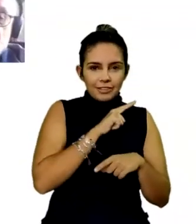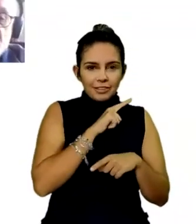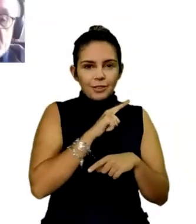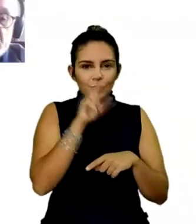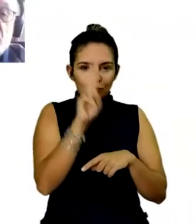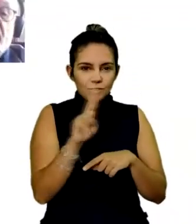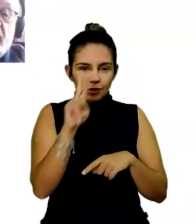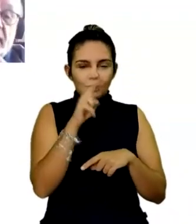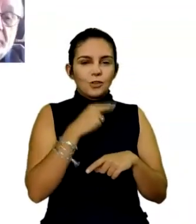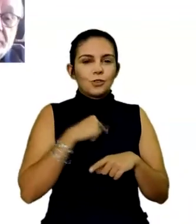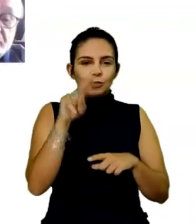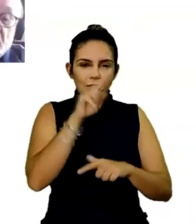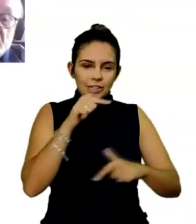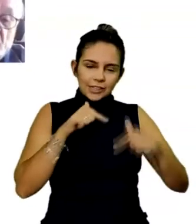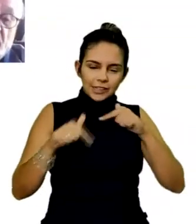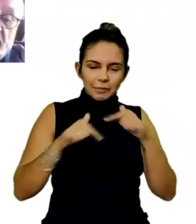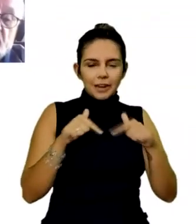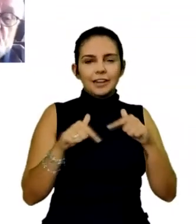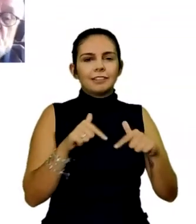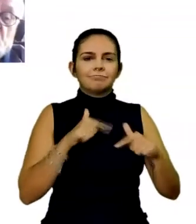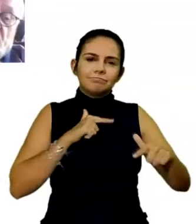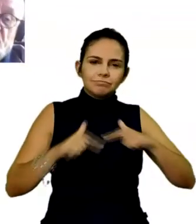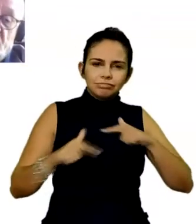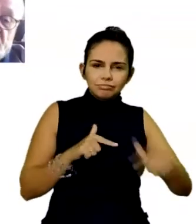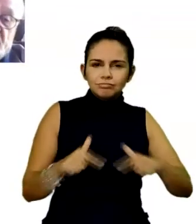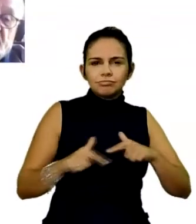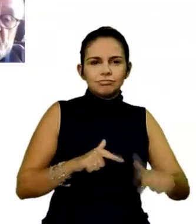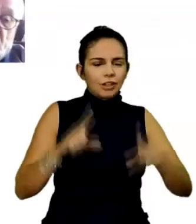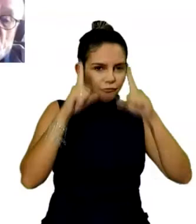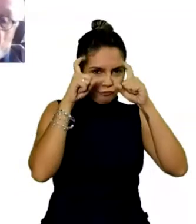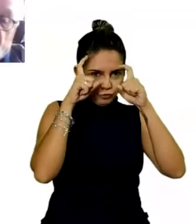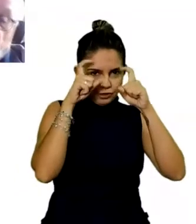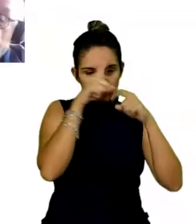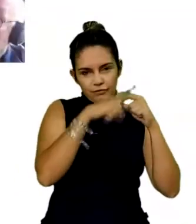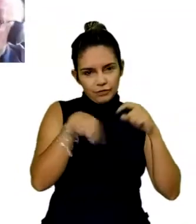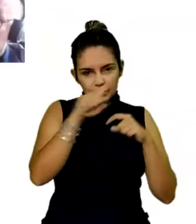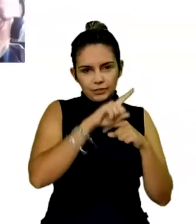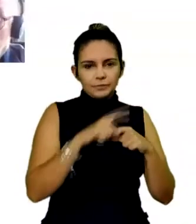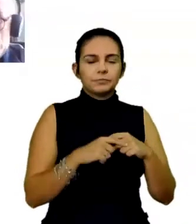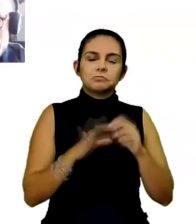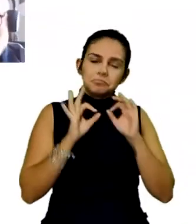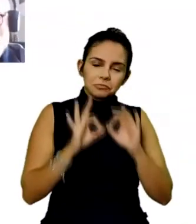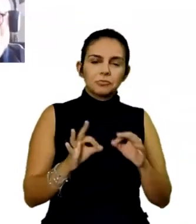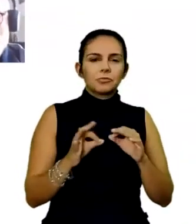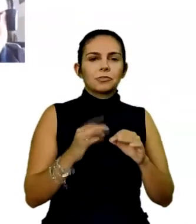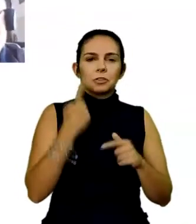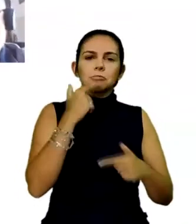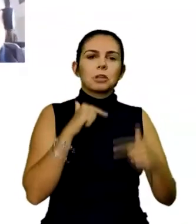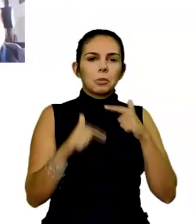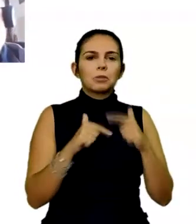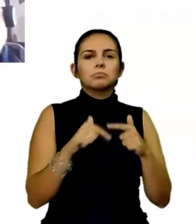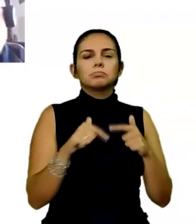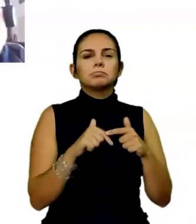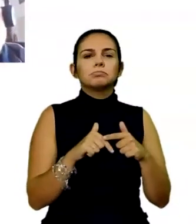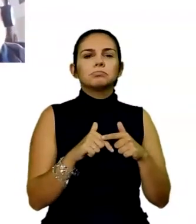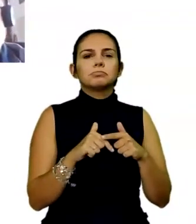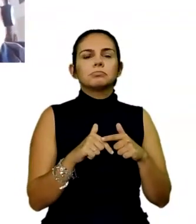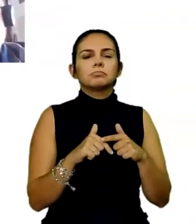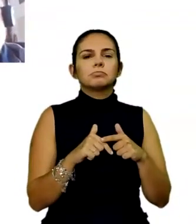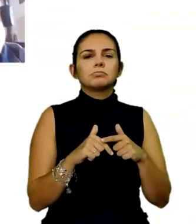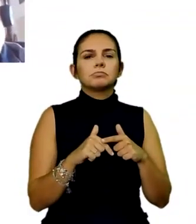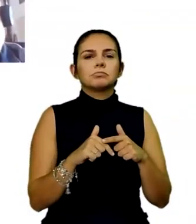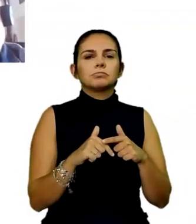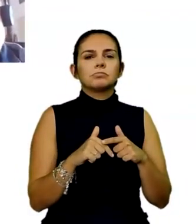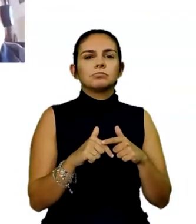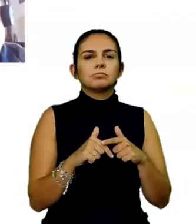usar. Eu usei, trabalhei as fotografias naquela coisa e deu certo. Ficou